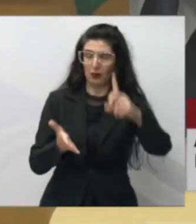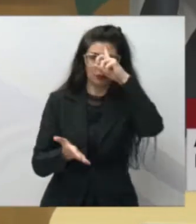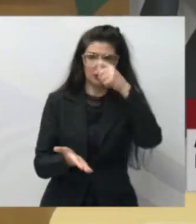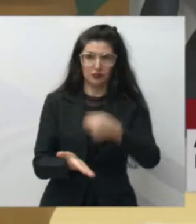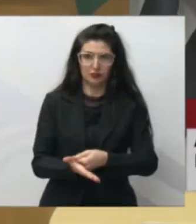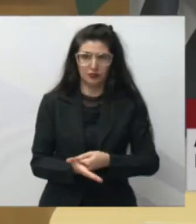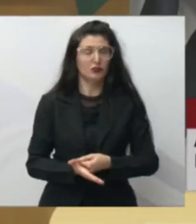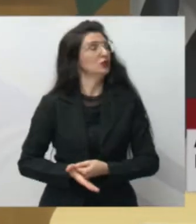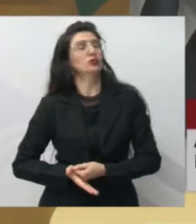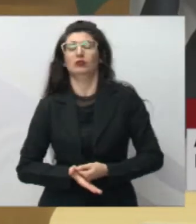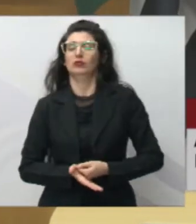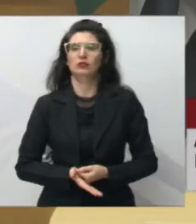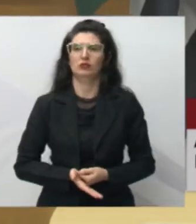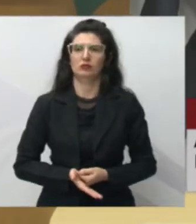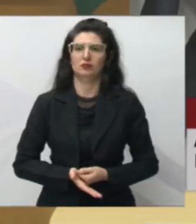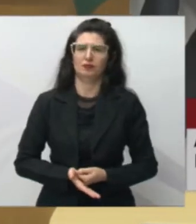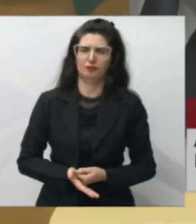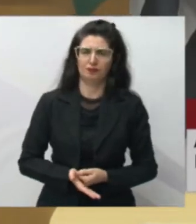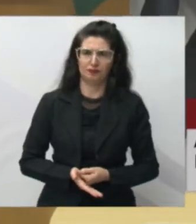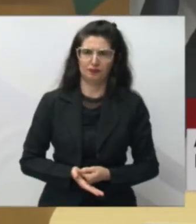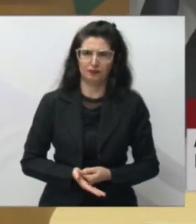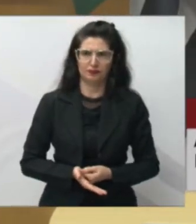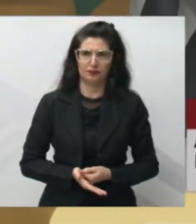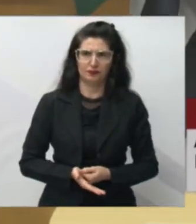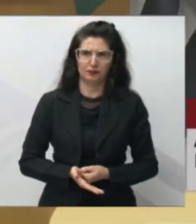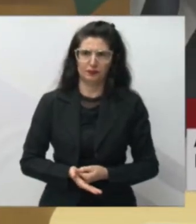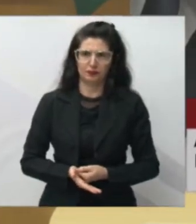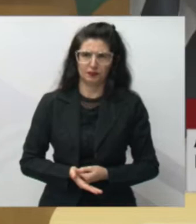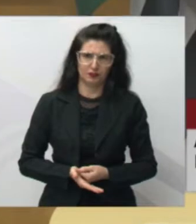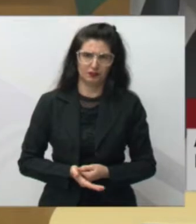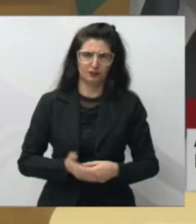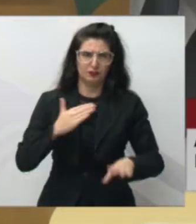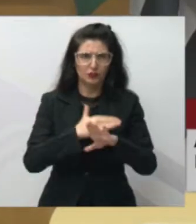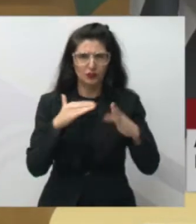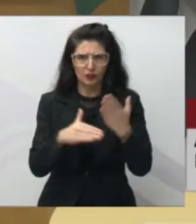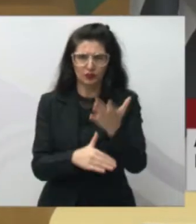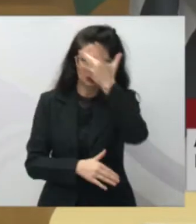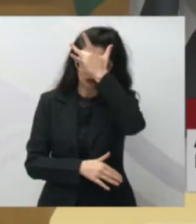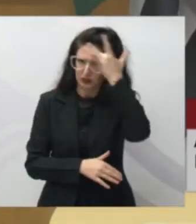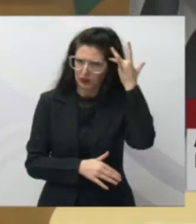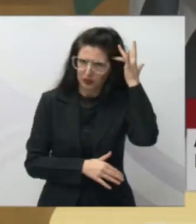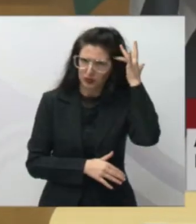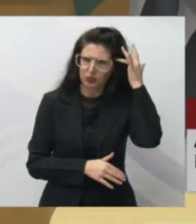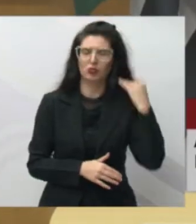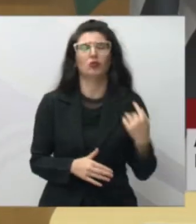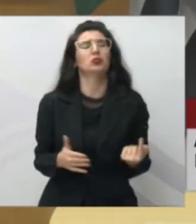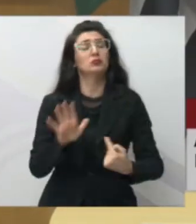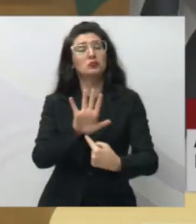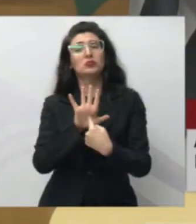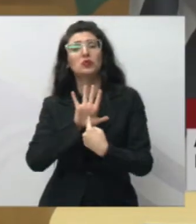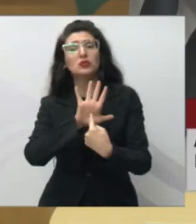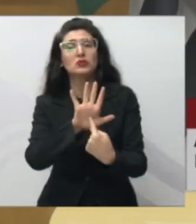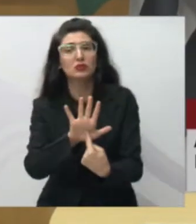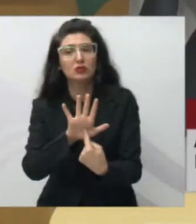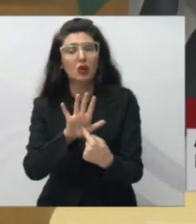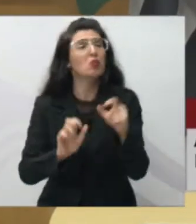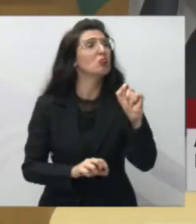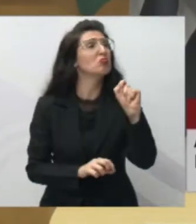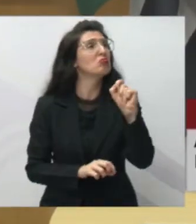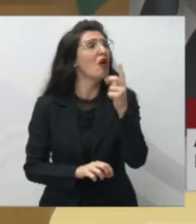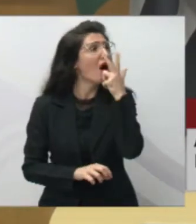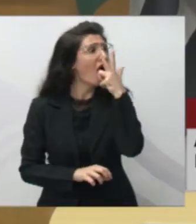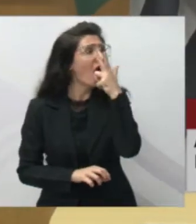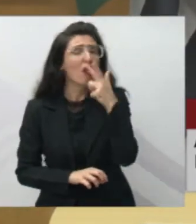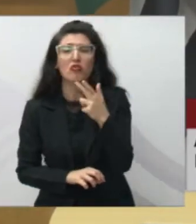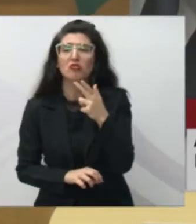discutirmos e abrirmos para que todos apresentassem suas considerações com respeito a